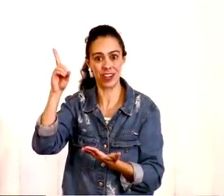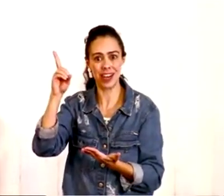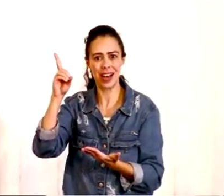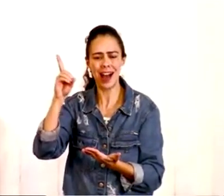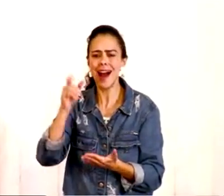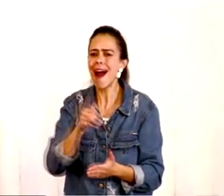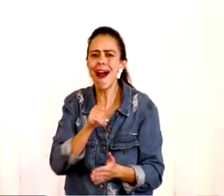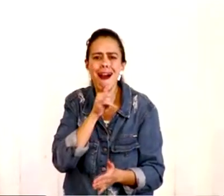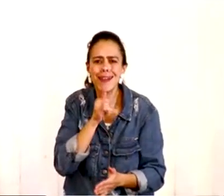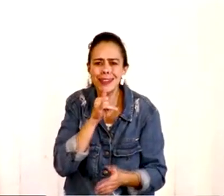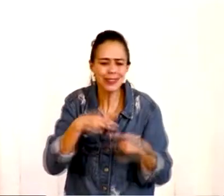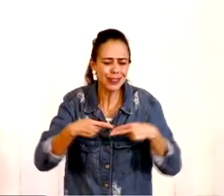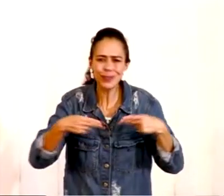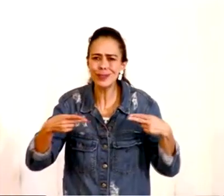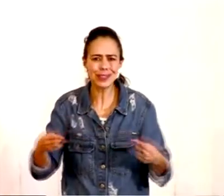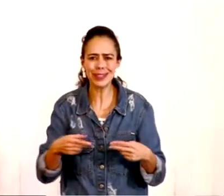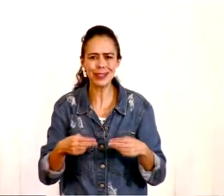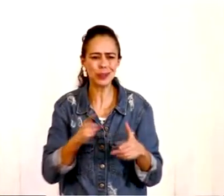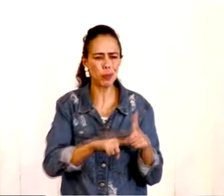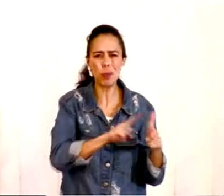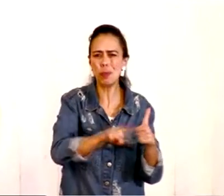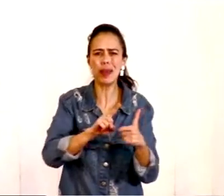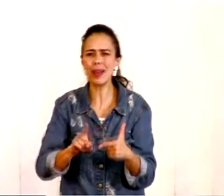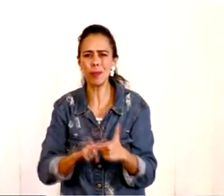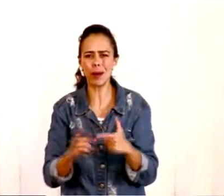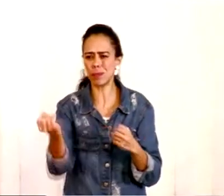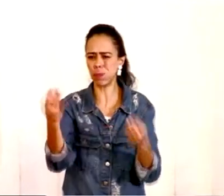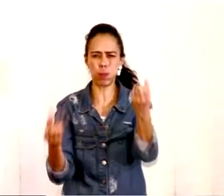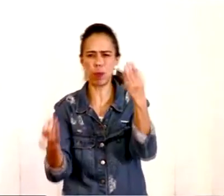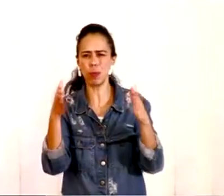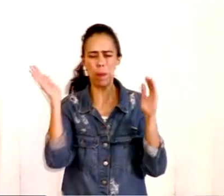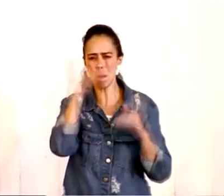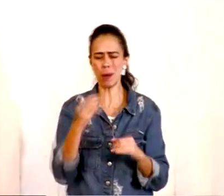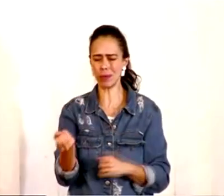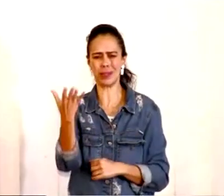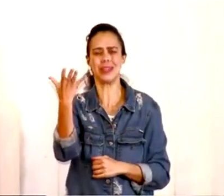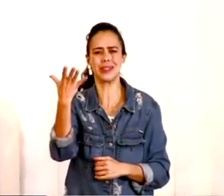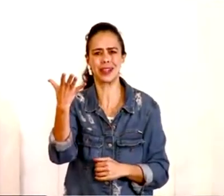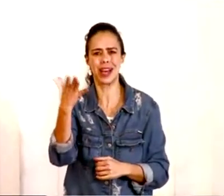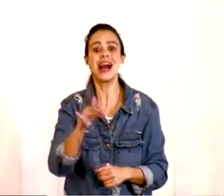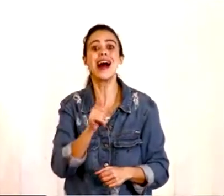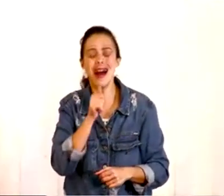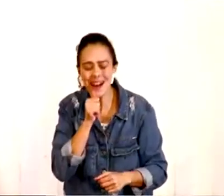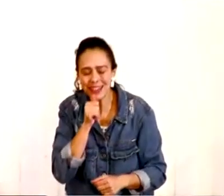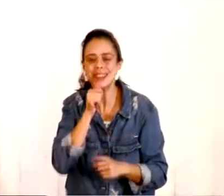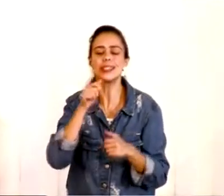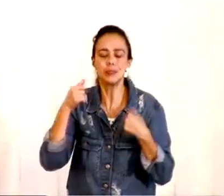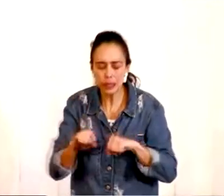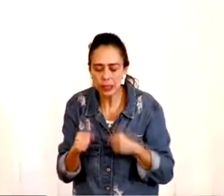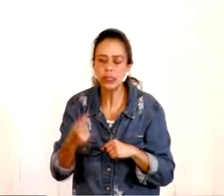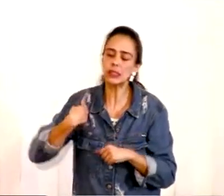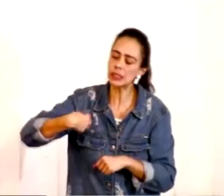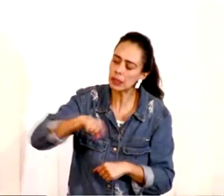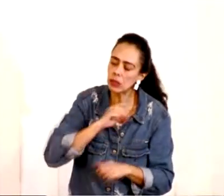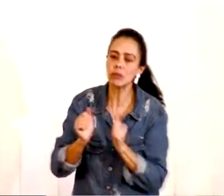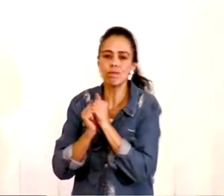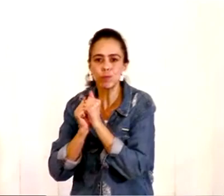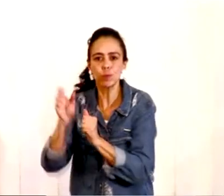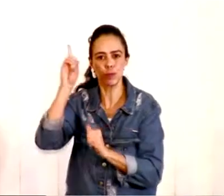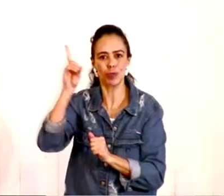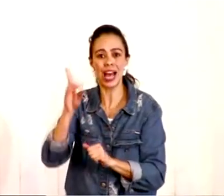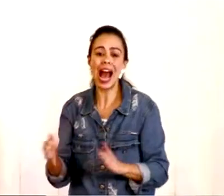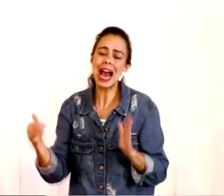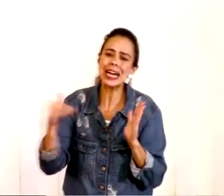É Deus, o justo juiz, que governa sobre o seu povo, até mesmo no